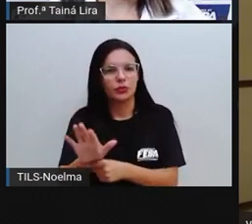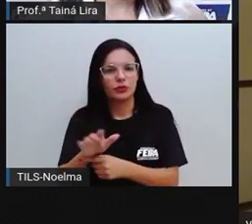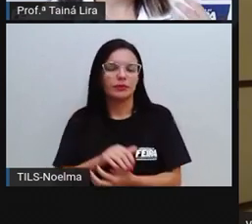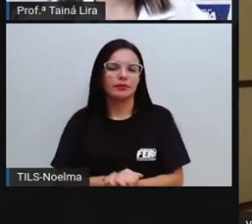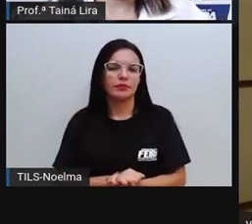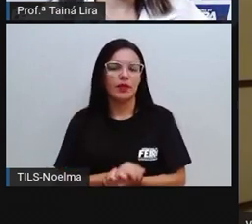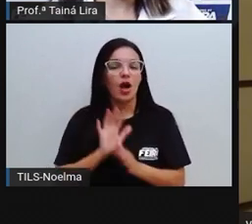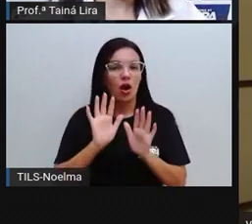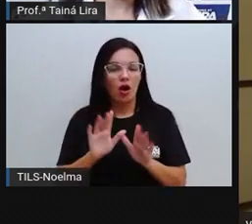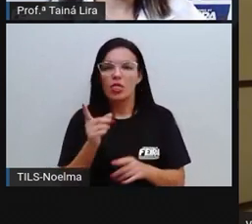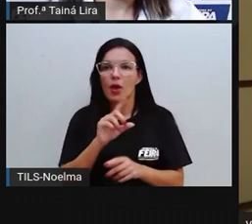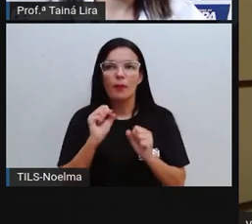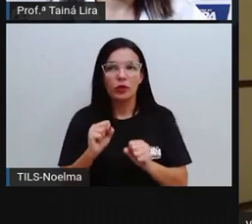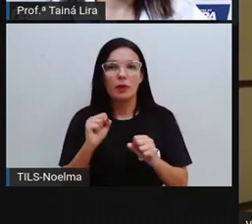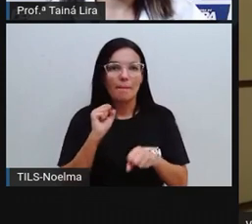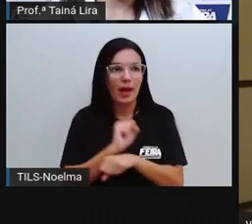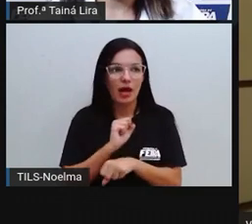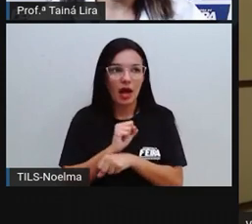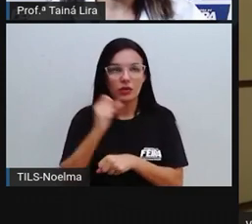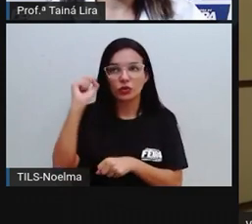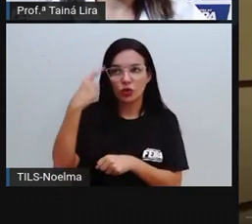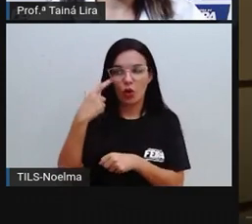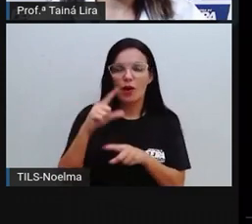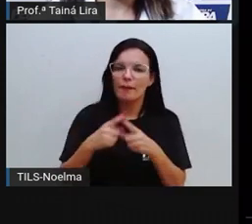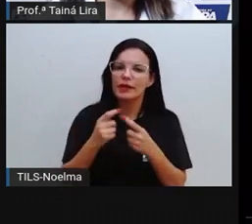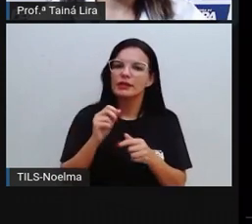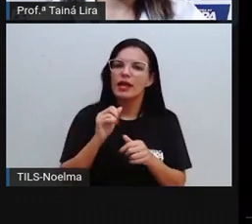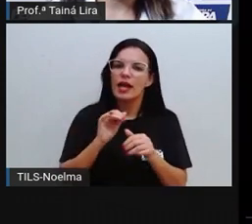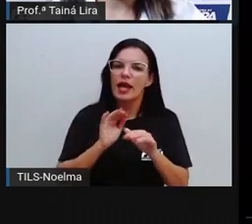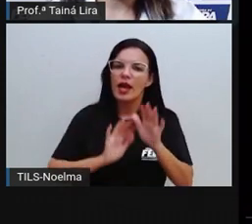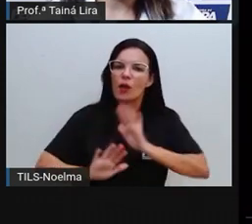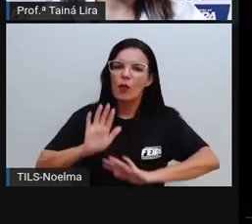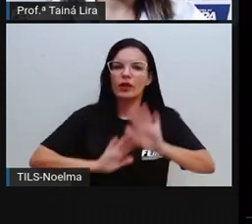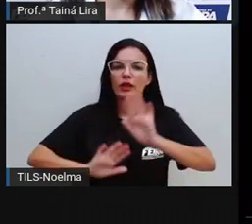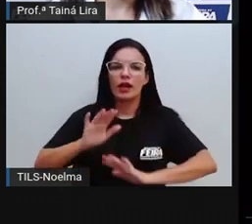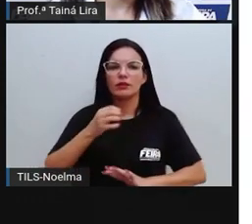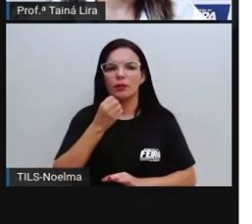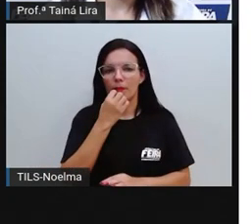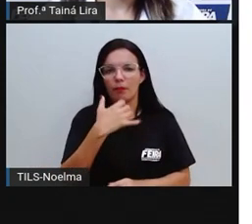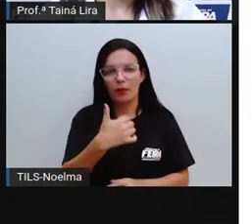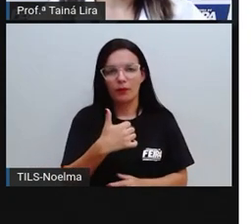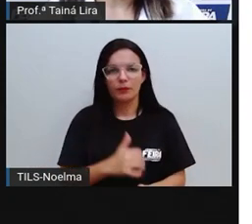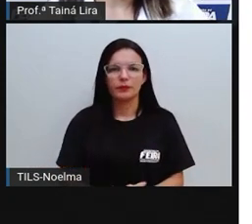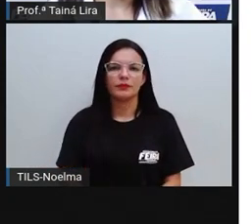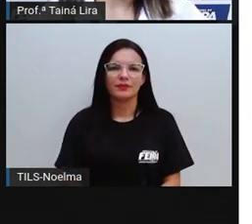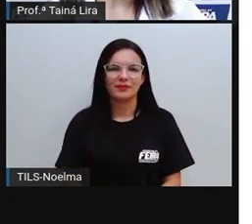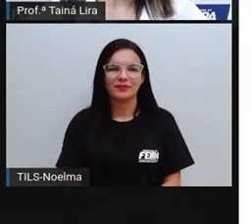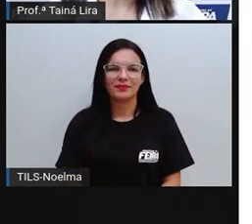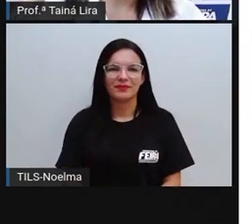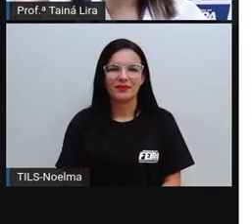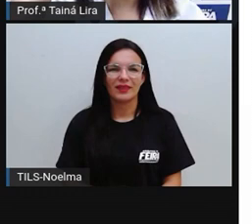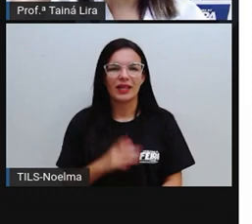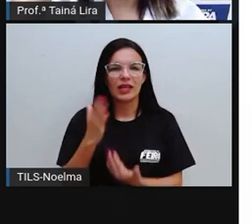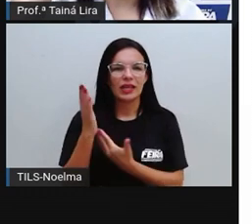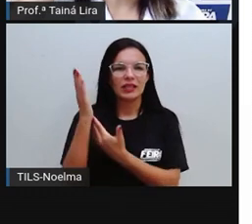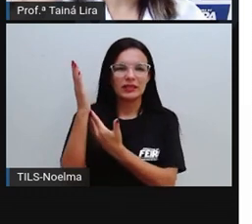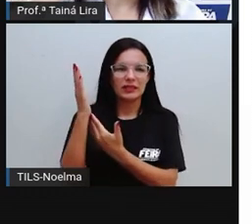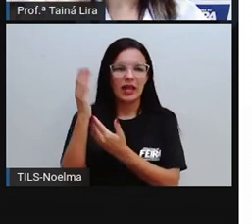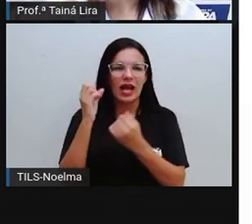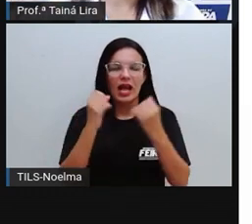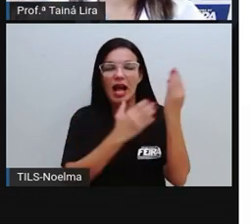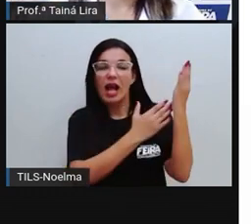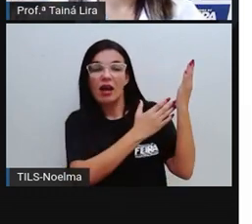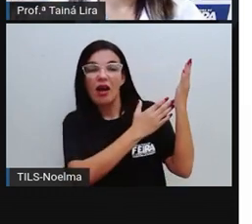tomar sol, tá bom, segundo ano? Então, ó, deixa para passar aqui. Olha lá, a importância do sol